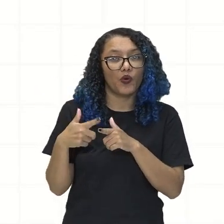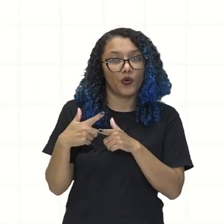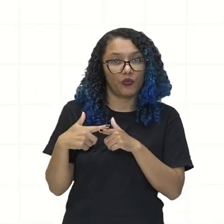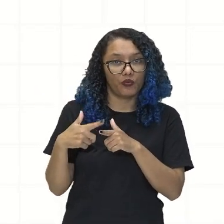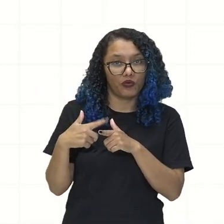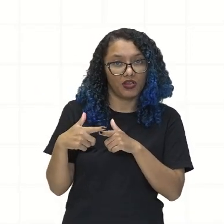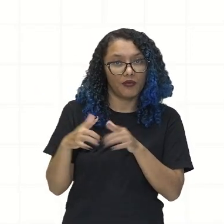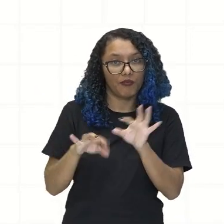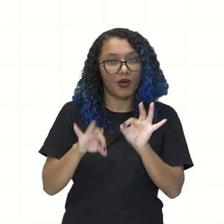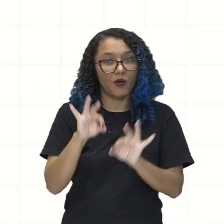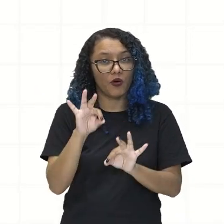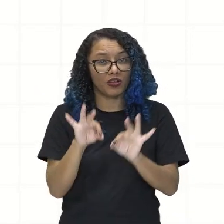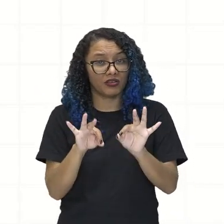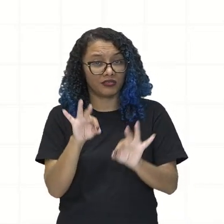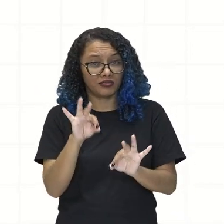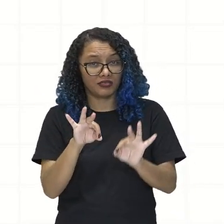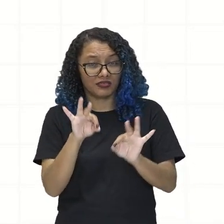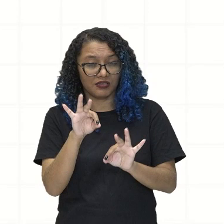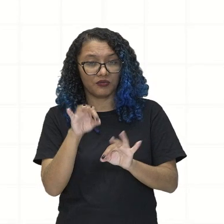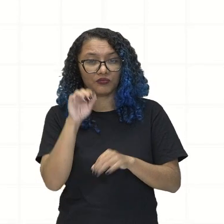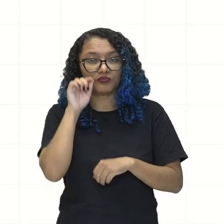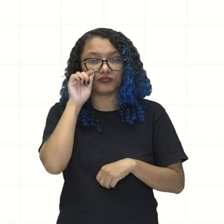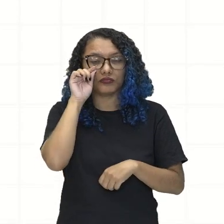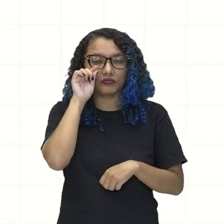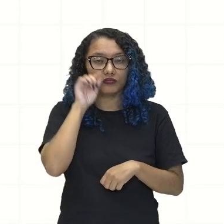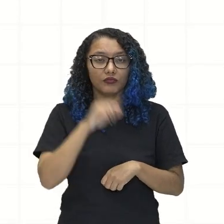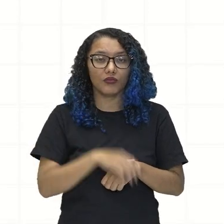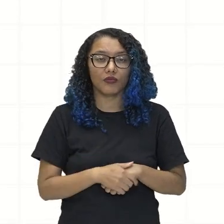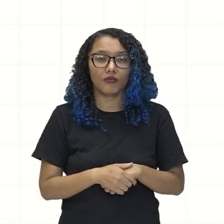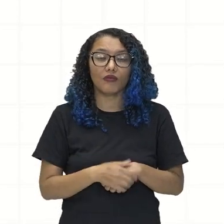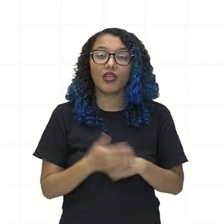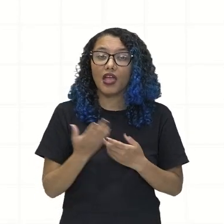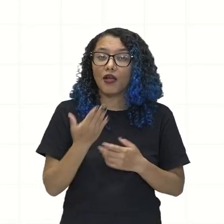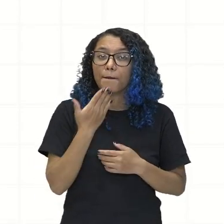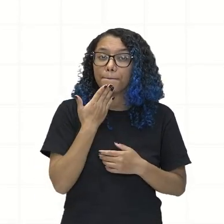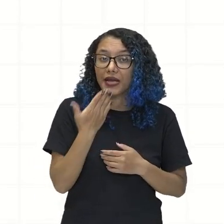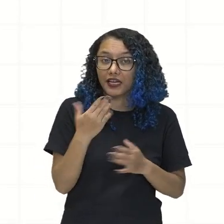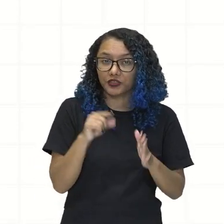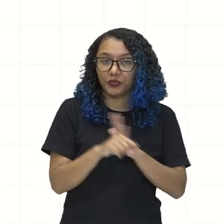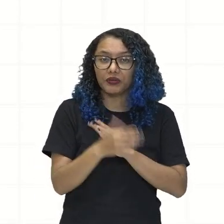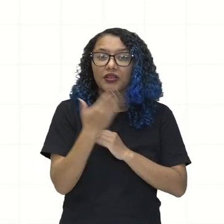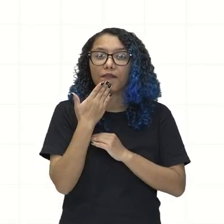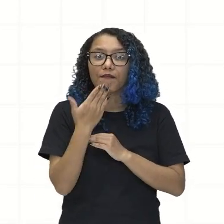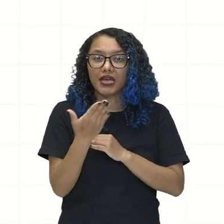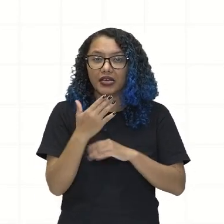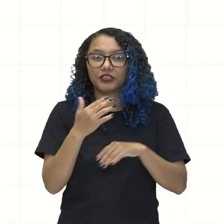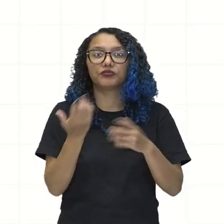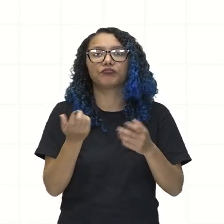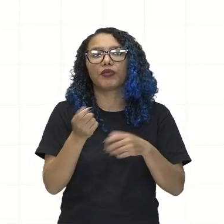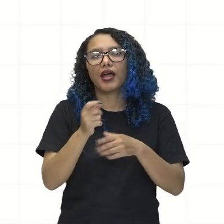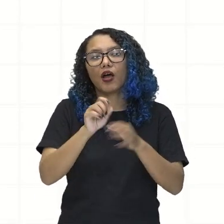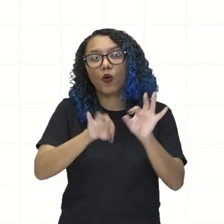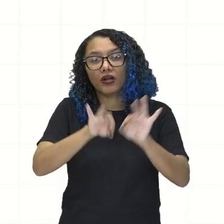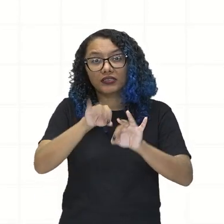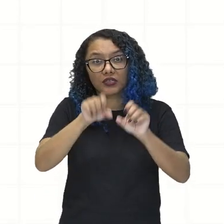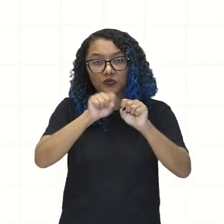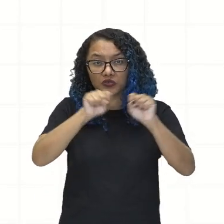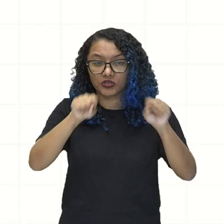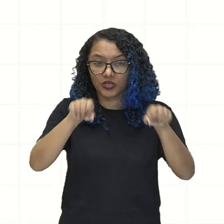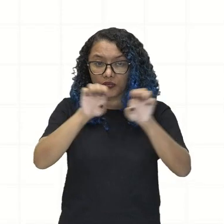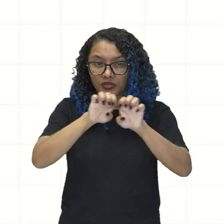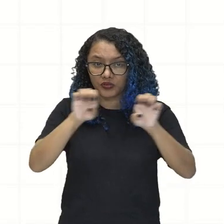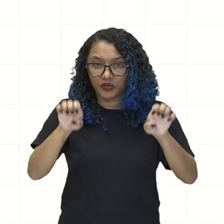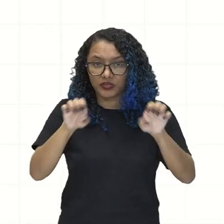Porque ele está dizendo, escreva um sistema de equações que represente a quantidade de ovelhas e patos